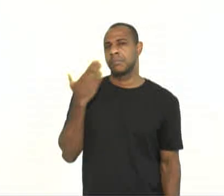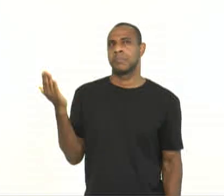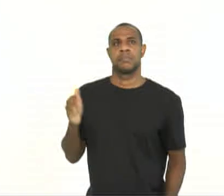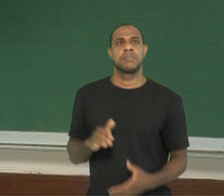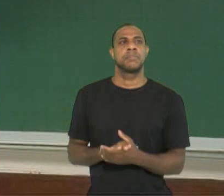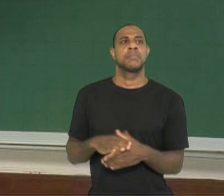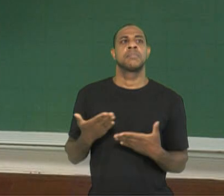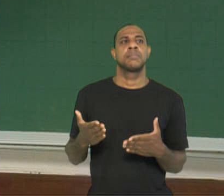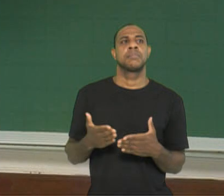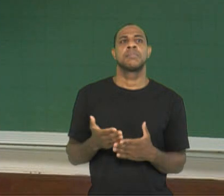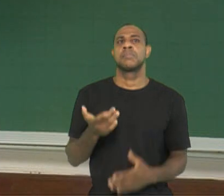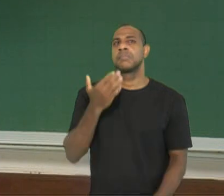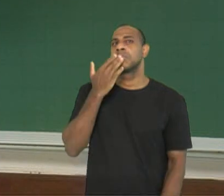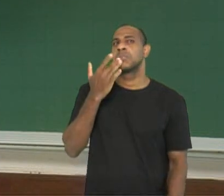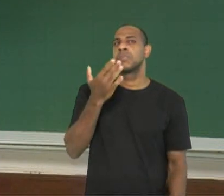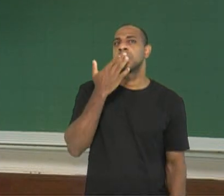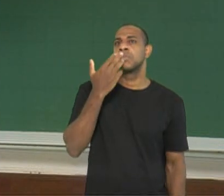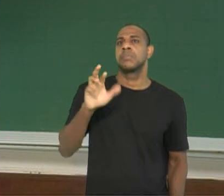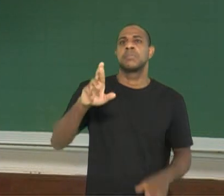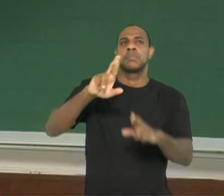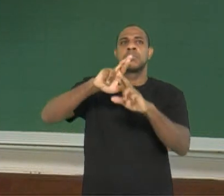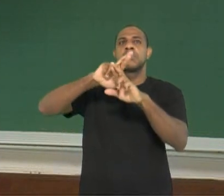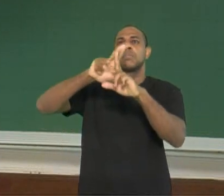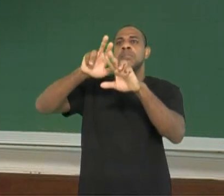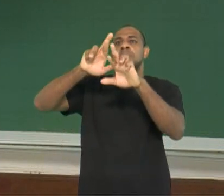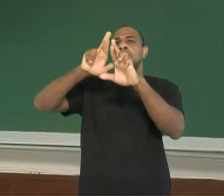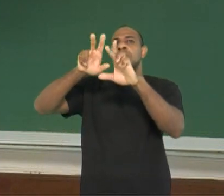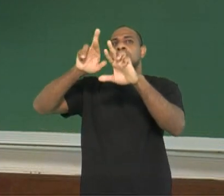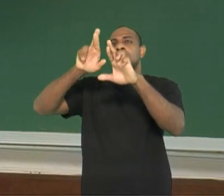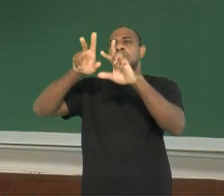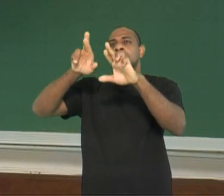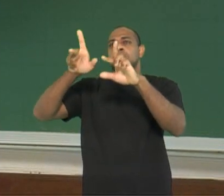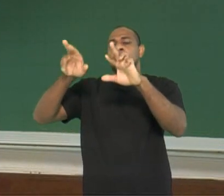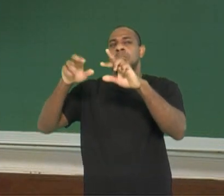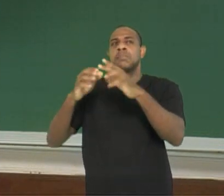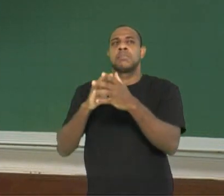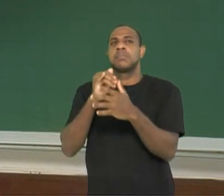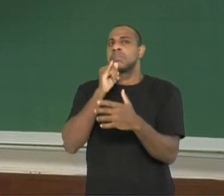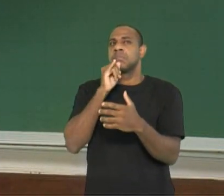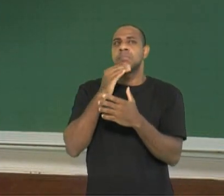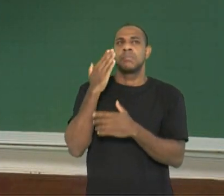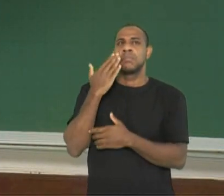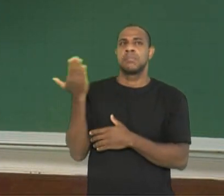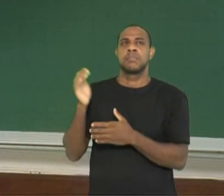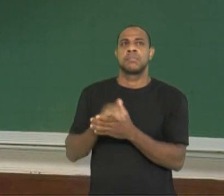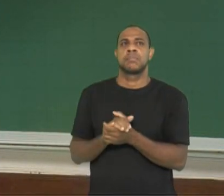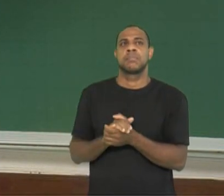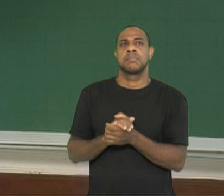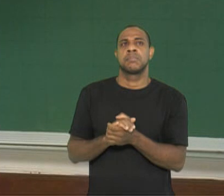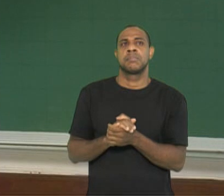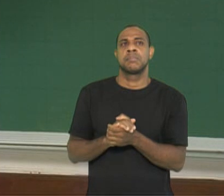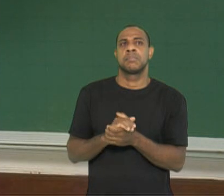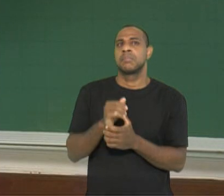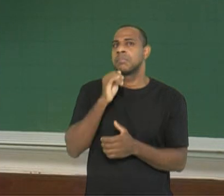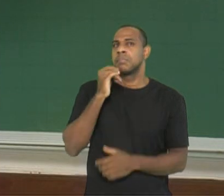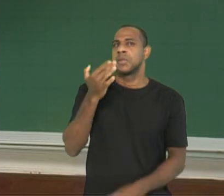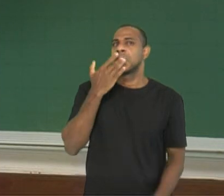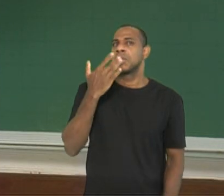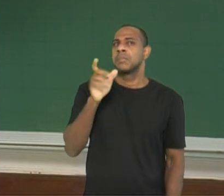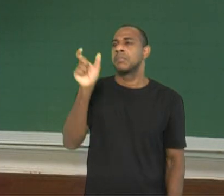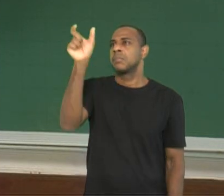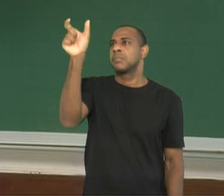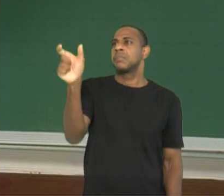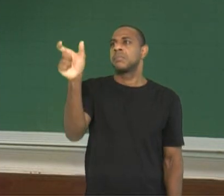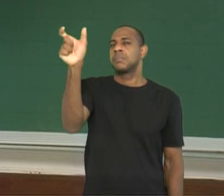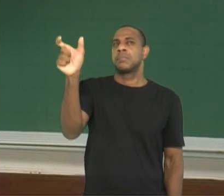é quando uma cor ela difere em muito de outra. Qual a melhor maneira de eu ver um contraste? Esse daqui, ó. Eu tenho um amarelo. Qual é o contraste no